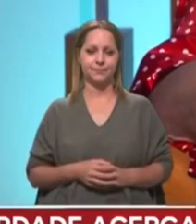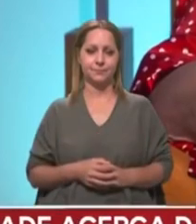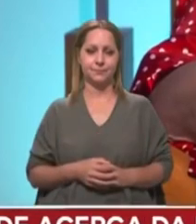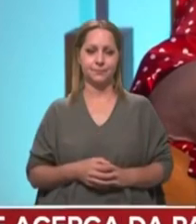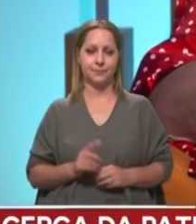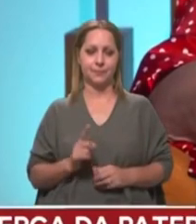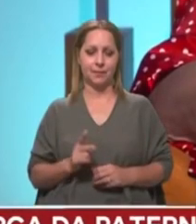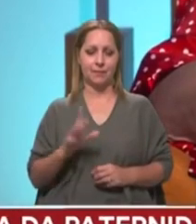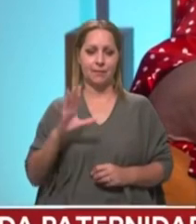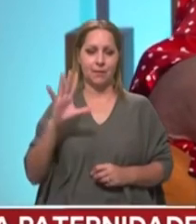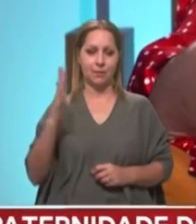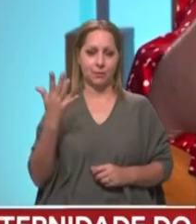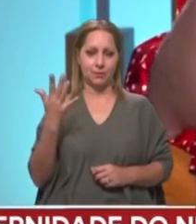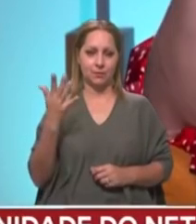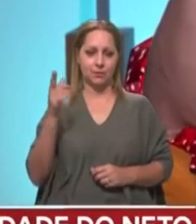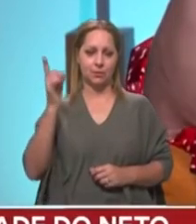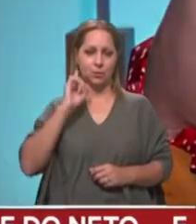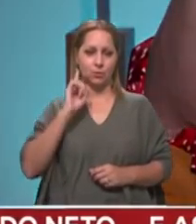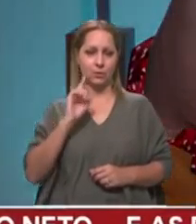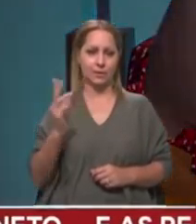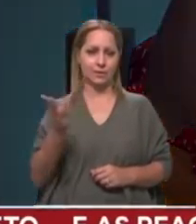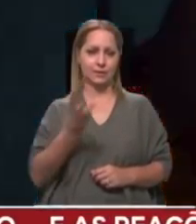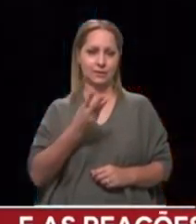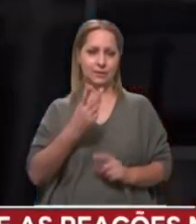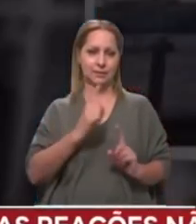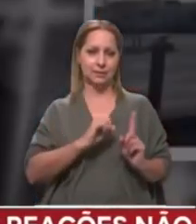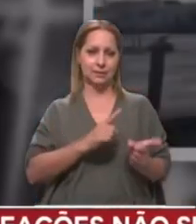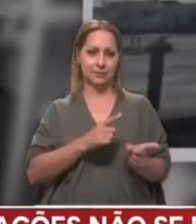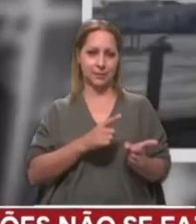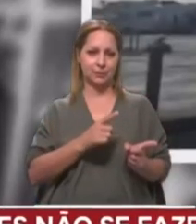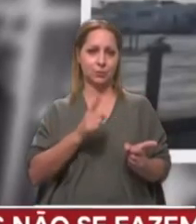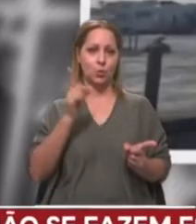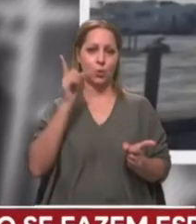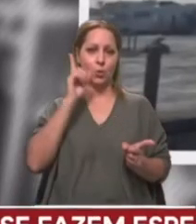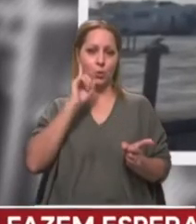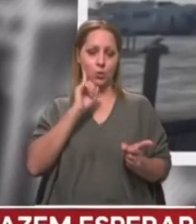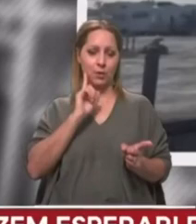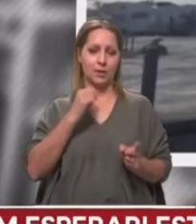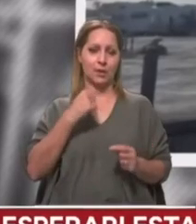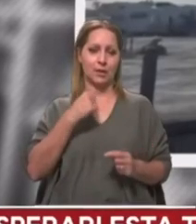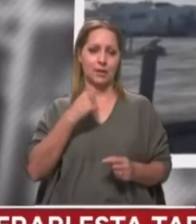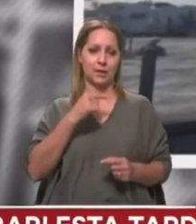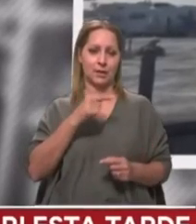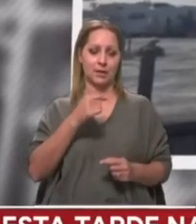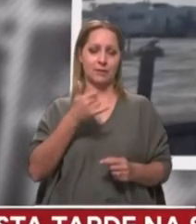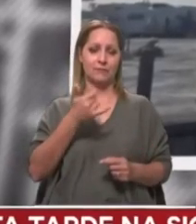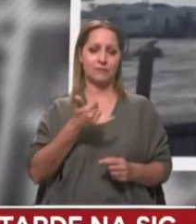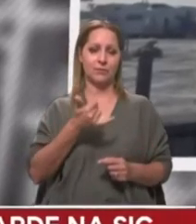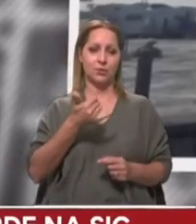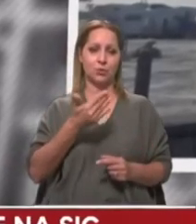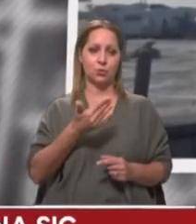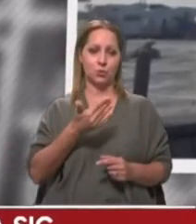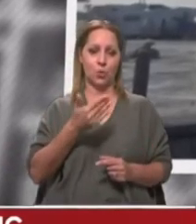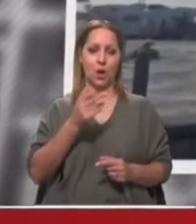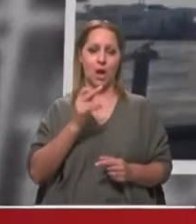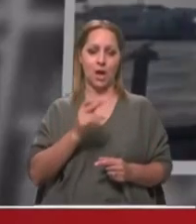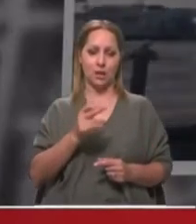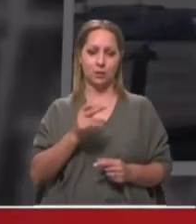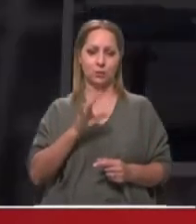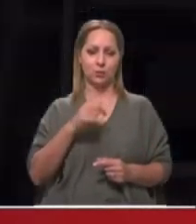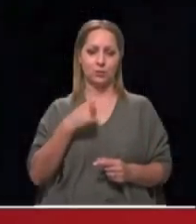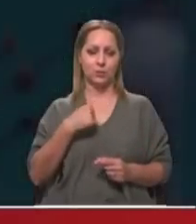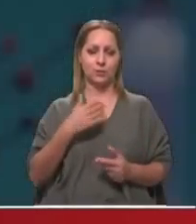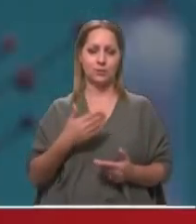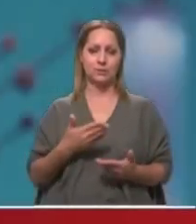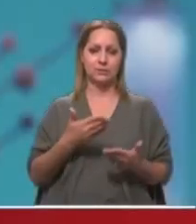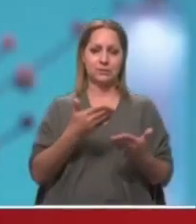Isto acontece a 3 de março, não é? No dia que eu fiz 21 anos. Quando eu deixei lá, isso para mim é um bocado